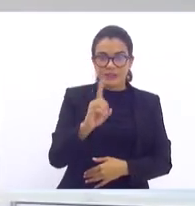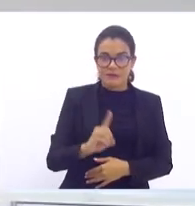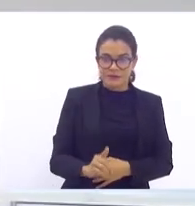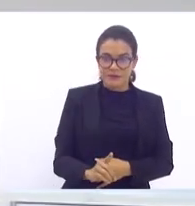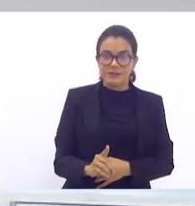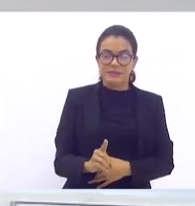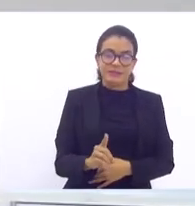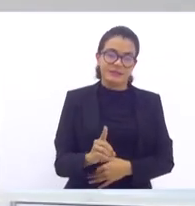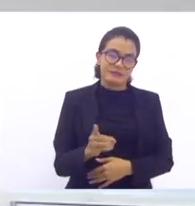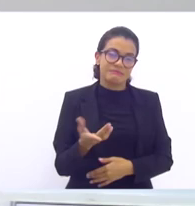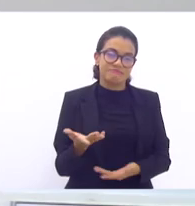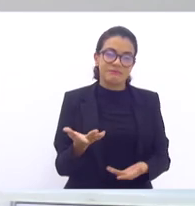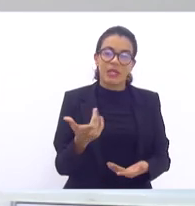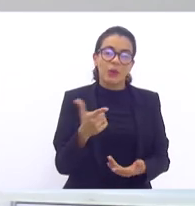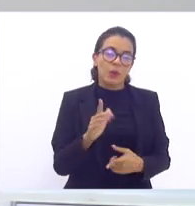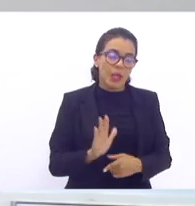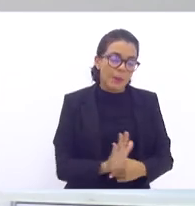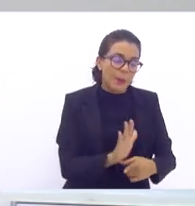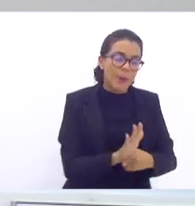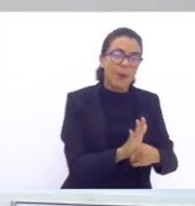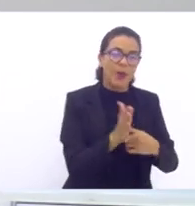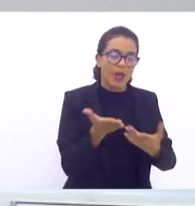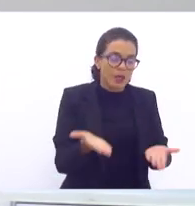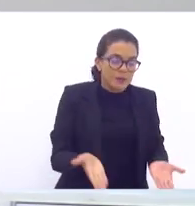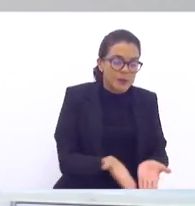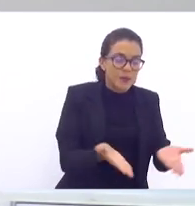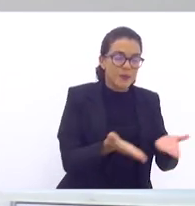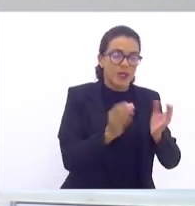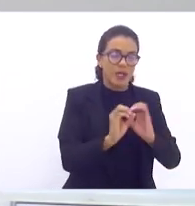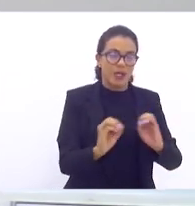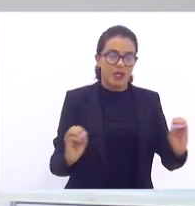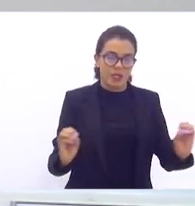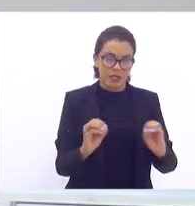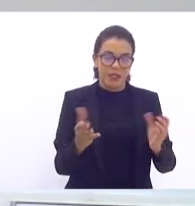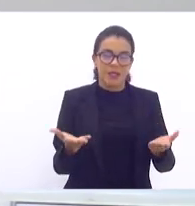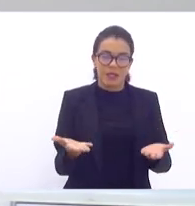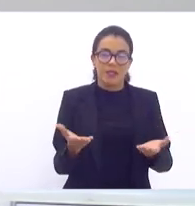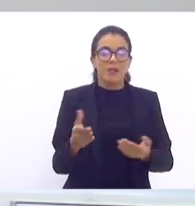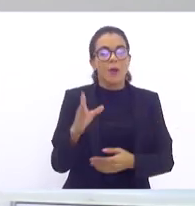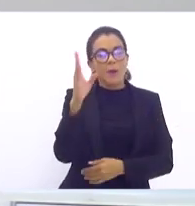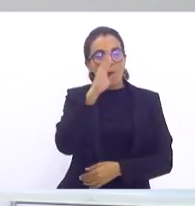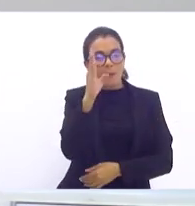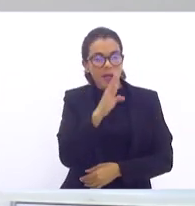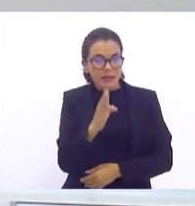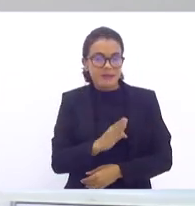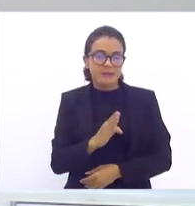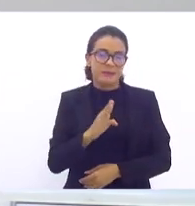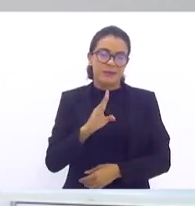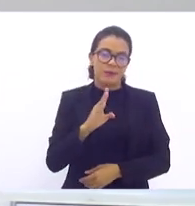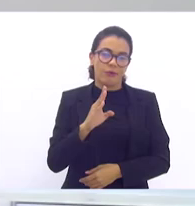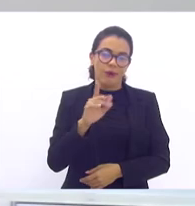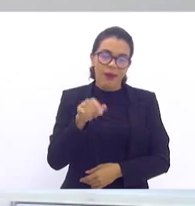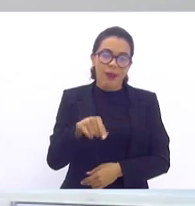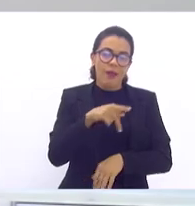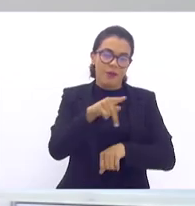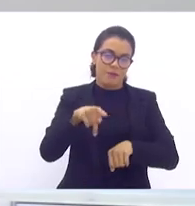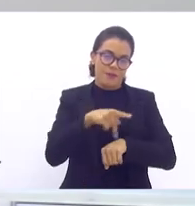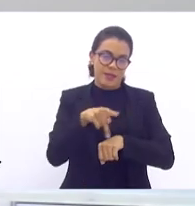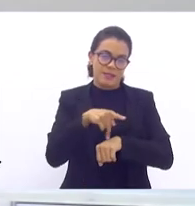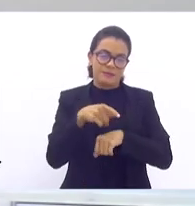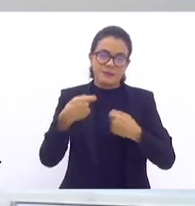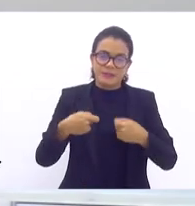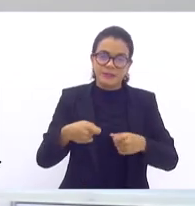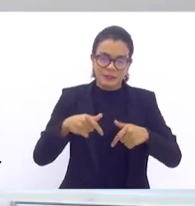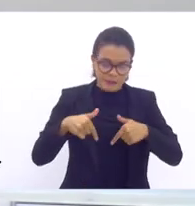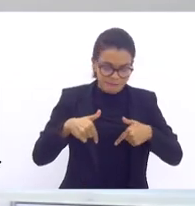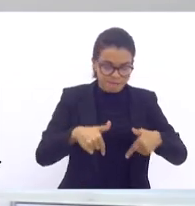que são totalmente desastres então a gente precisa fazer com que o Brasil enquanto nação compra essa tarefa